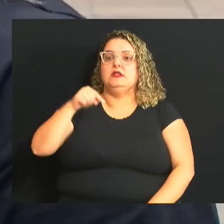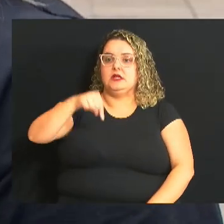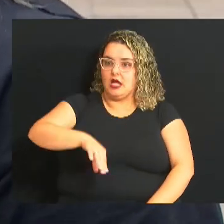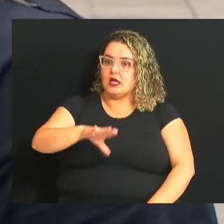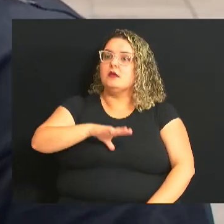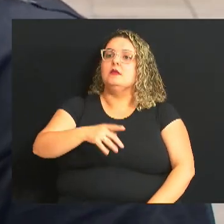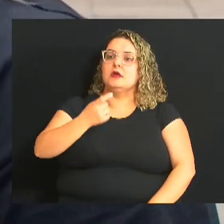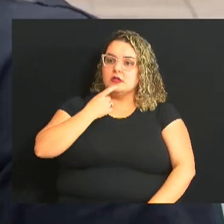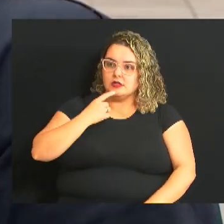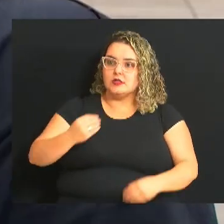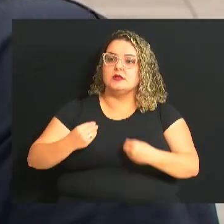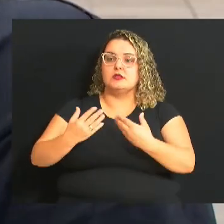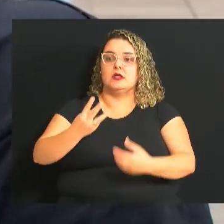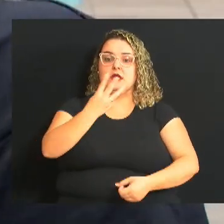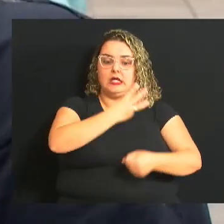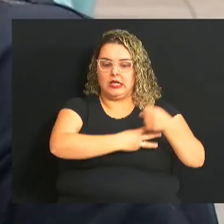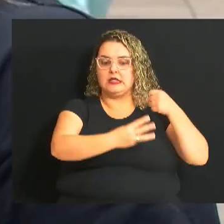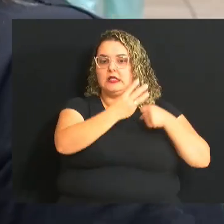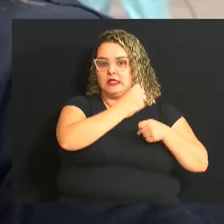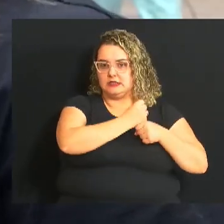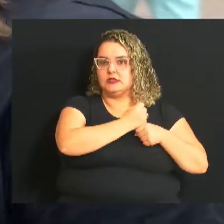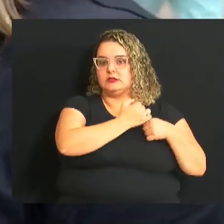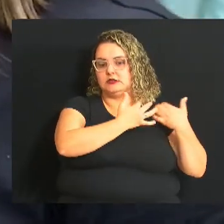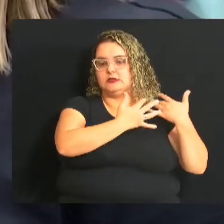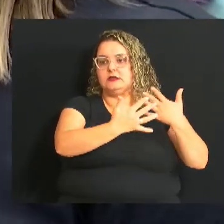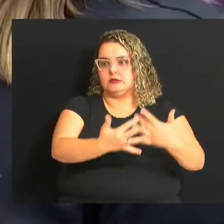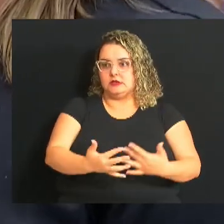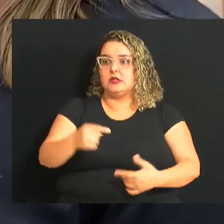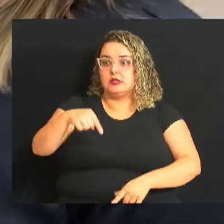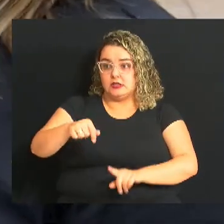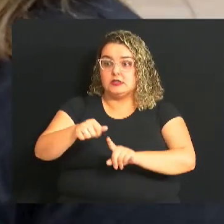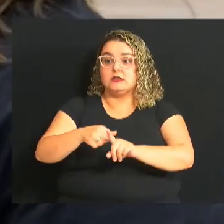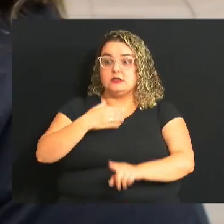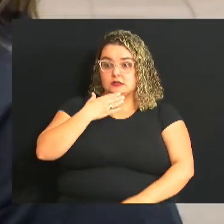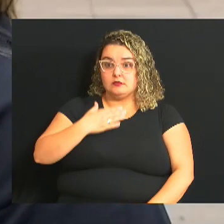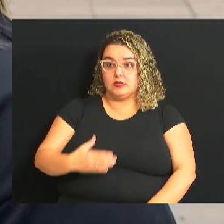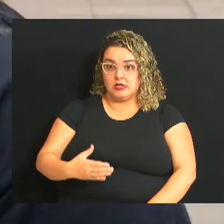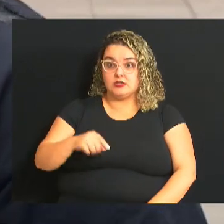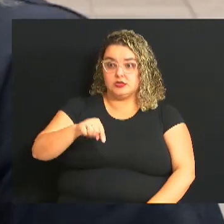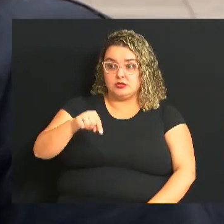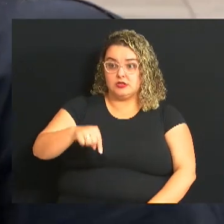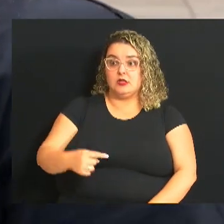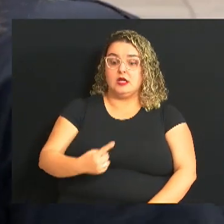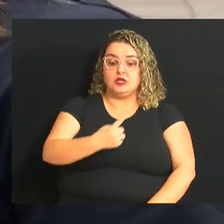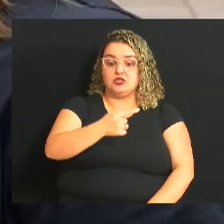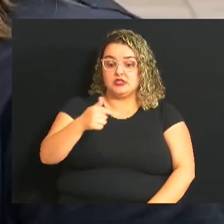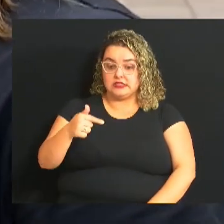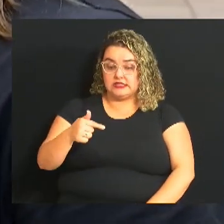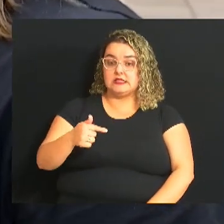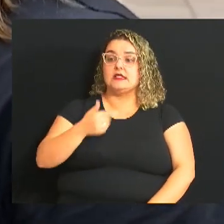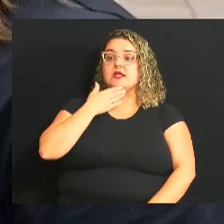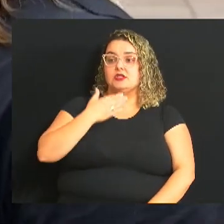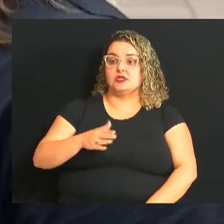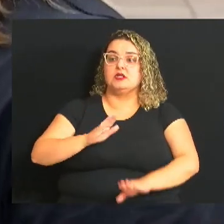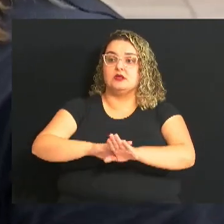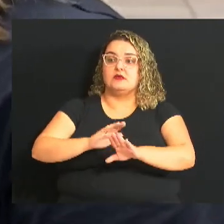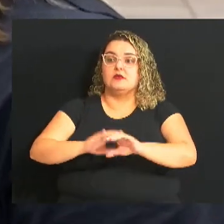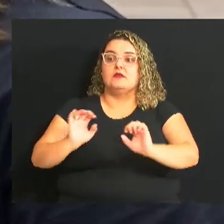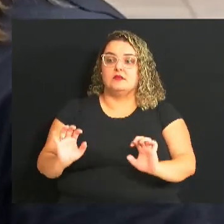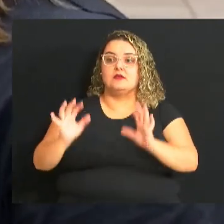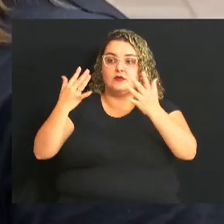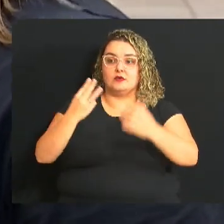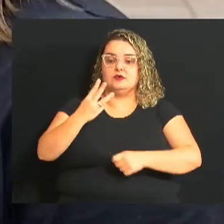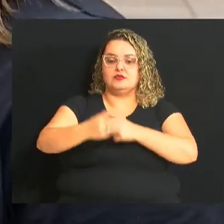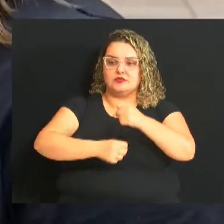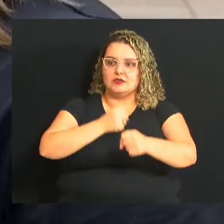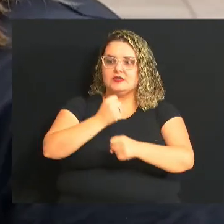gente trouxe há 3 anos. Inclusive, esse mês, a nossa ação é dia 17 de dezembro e a gente vai estar comemorando os 3 anos de